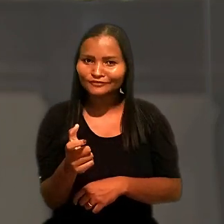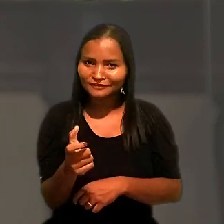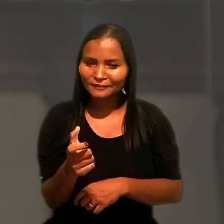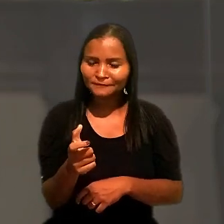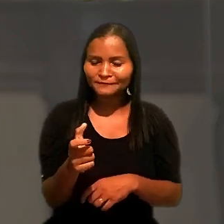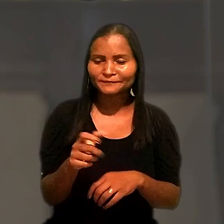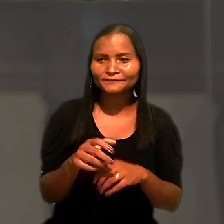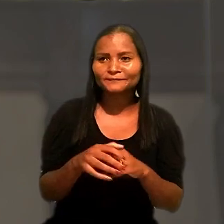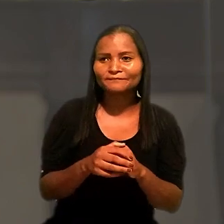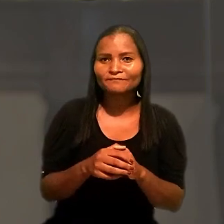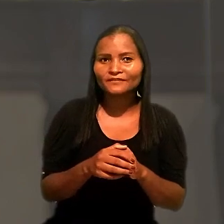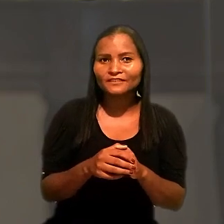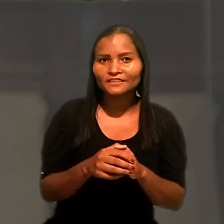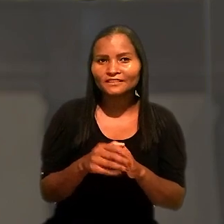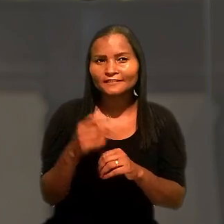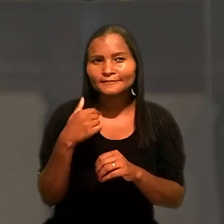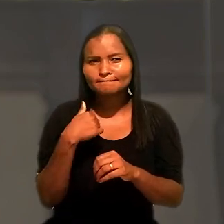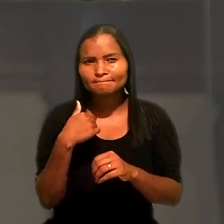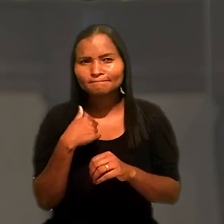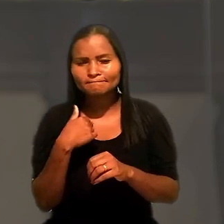aquela questão, e